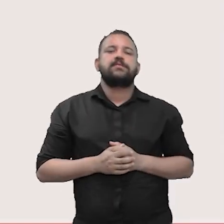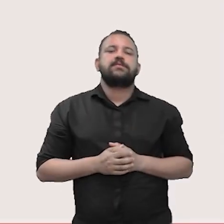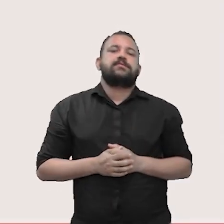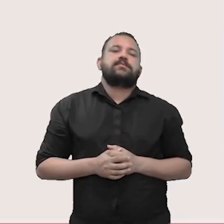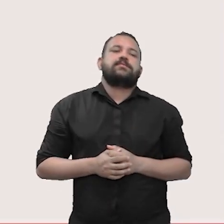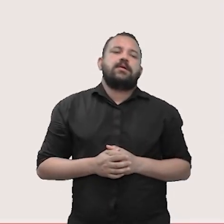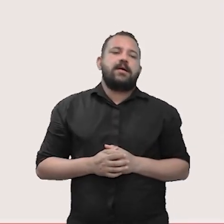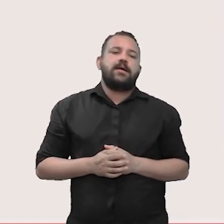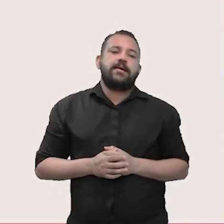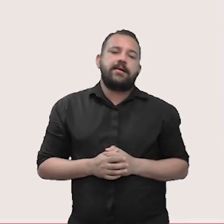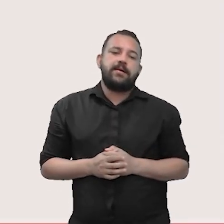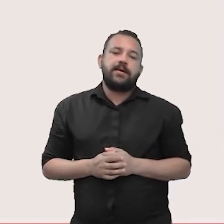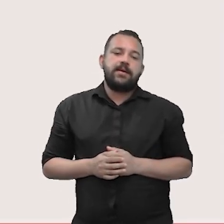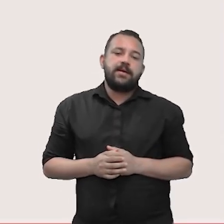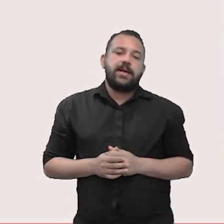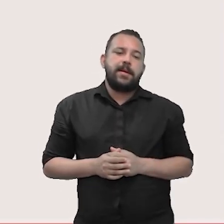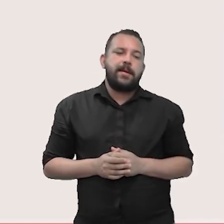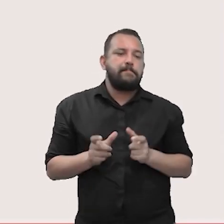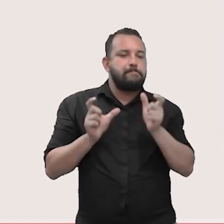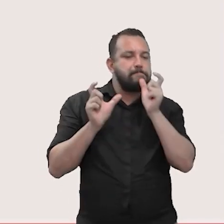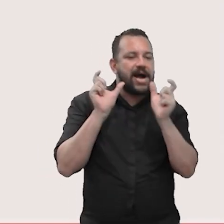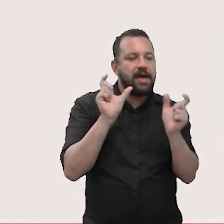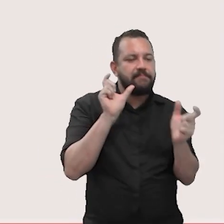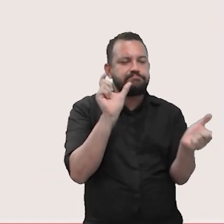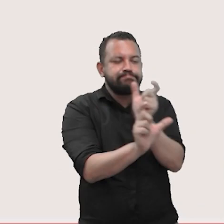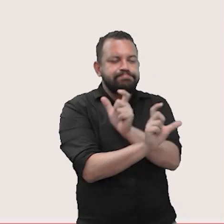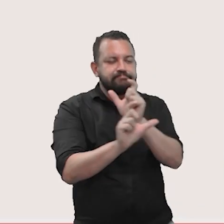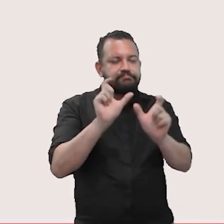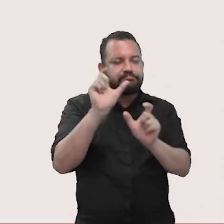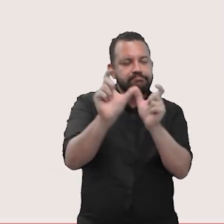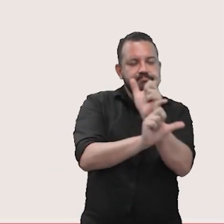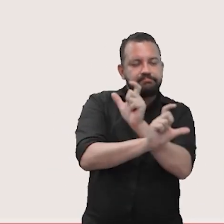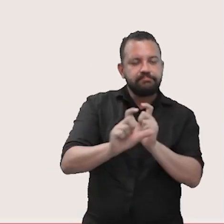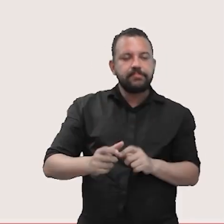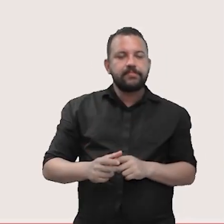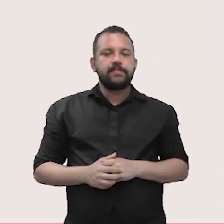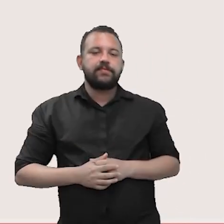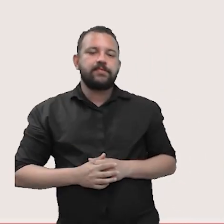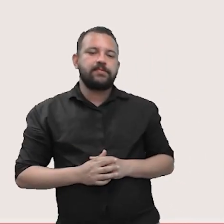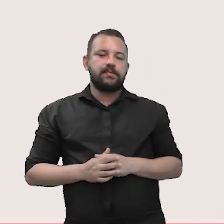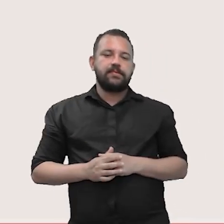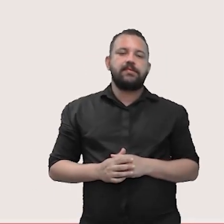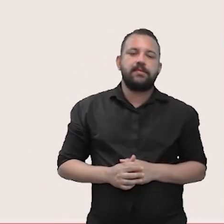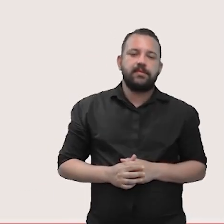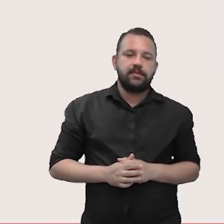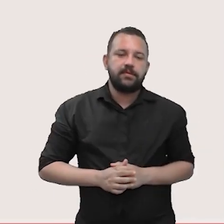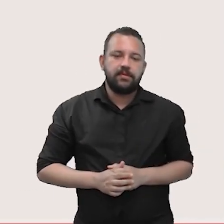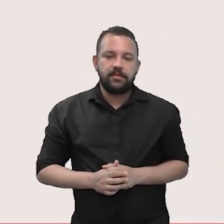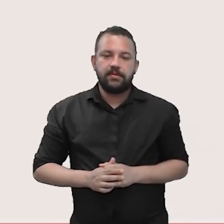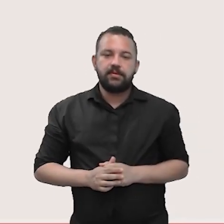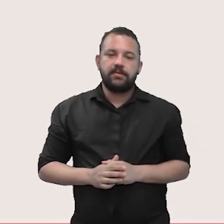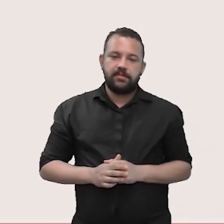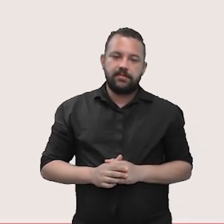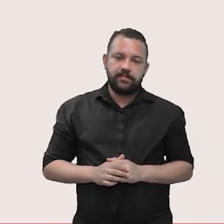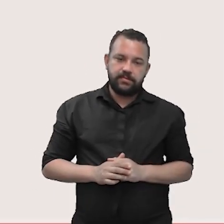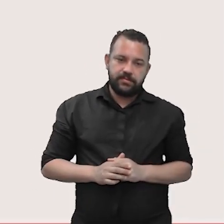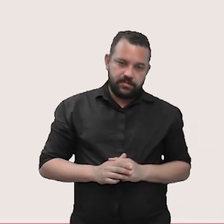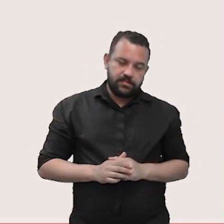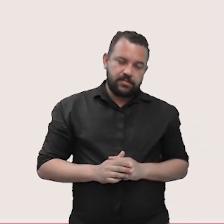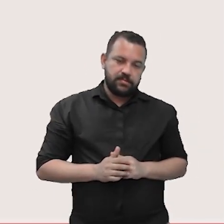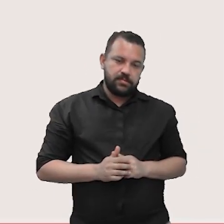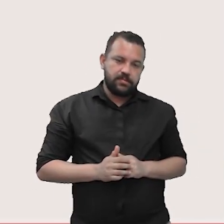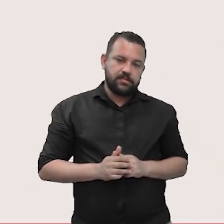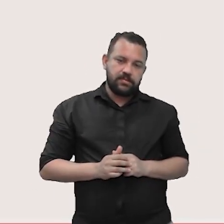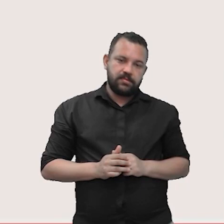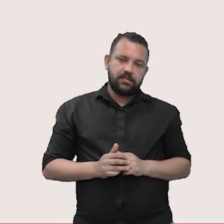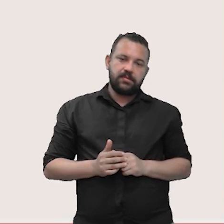ó, subjetividade, assim como a função expressiva é subjetiva, contrariamente da função referencial, que é